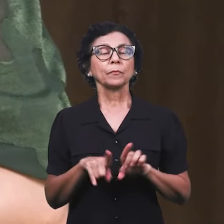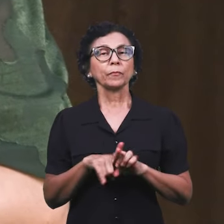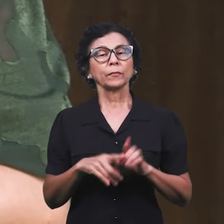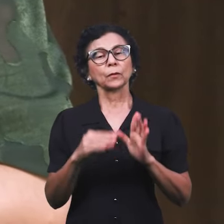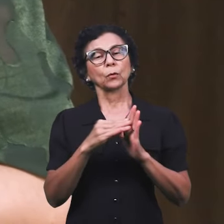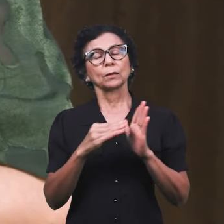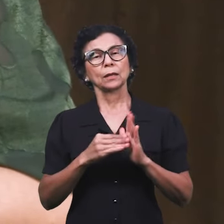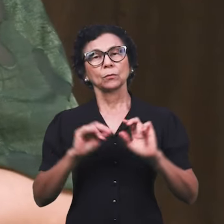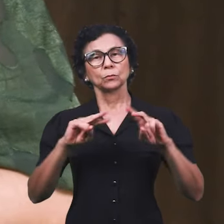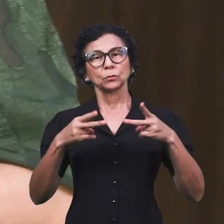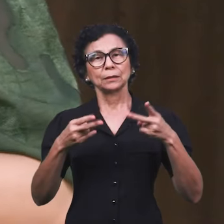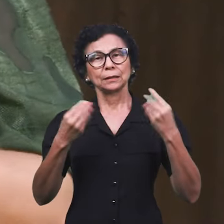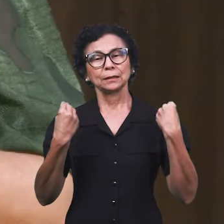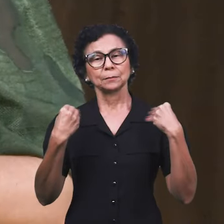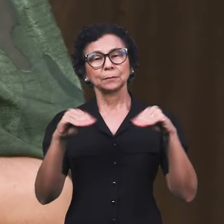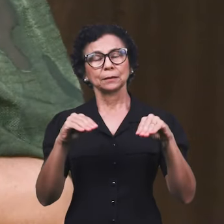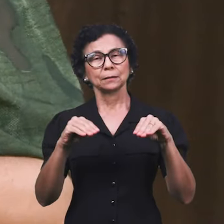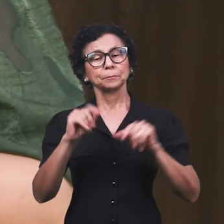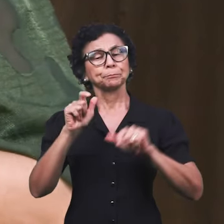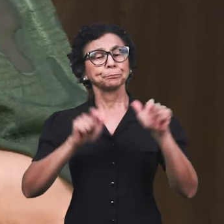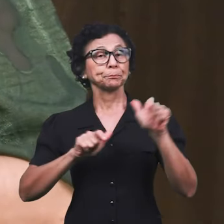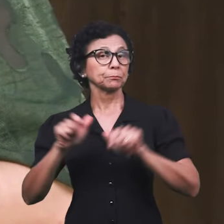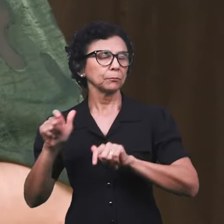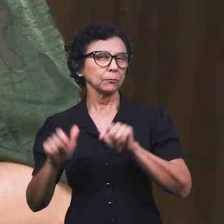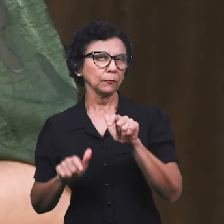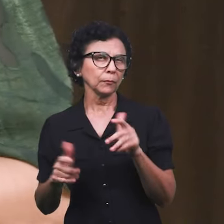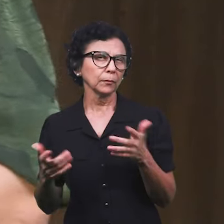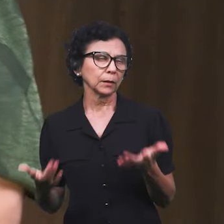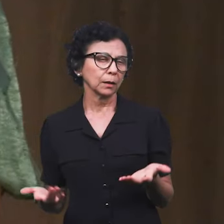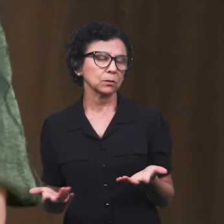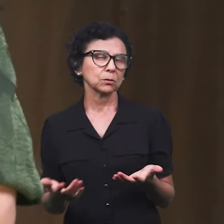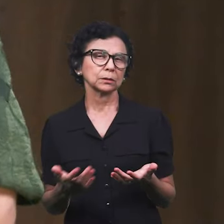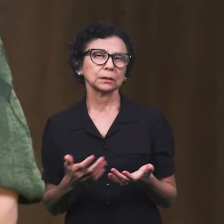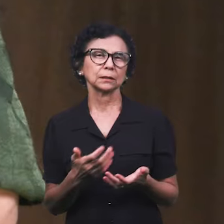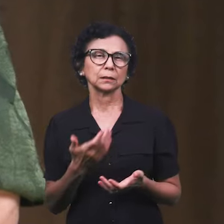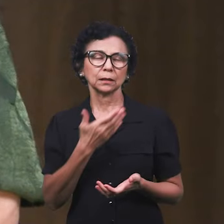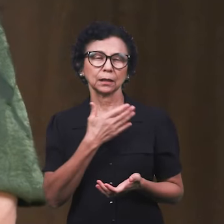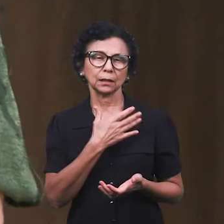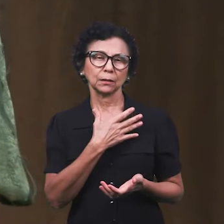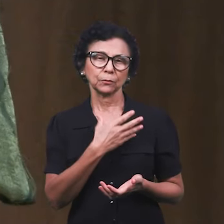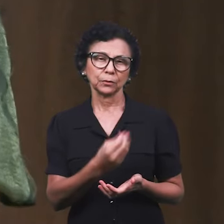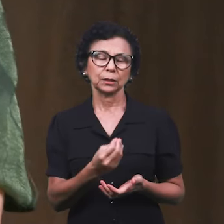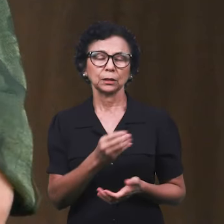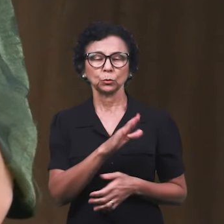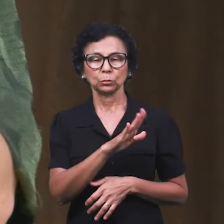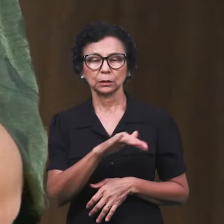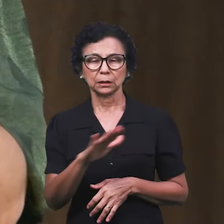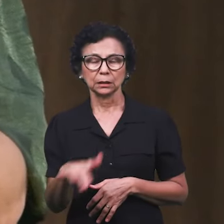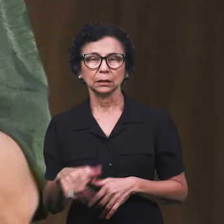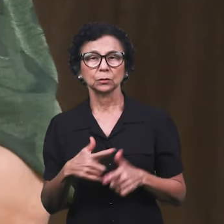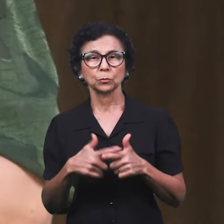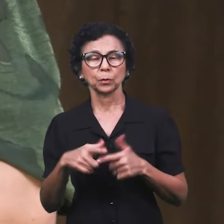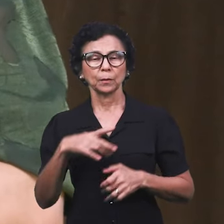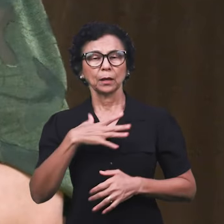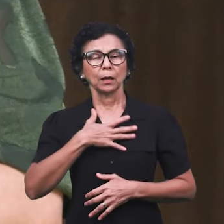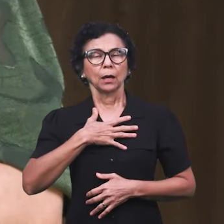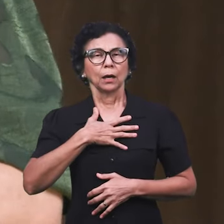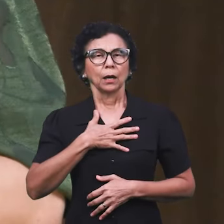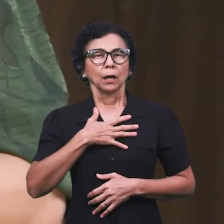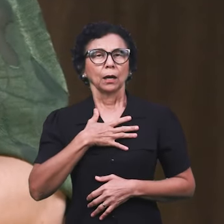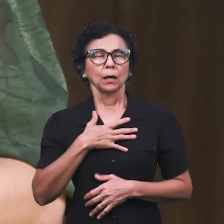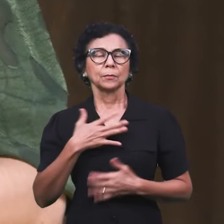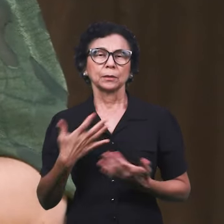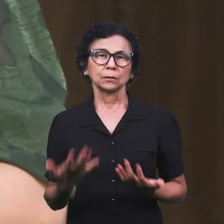para pessoas que tenham crianças com problemas respiratórios, para aqueles seus amigos que possam